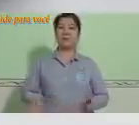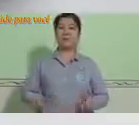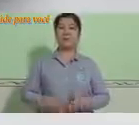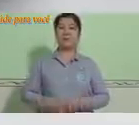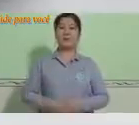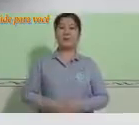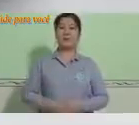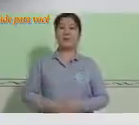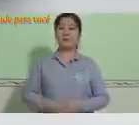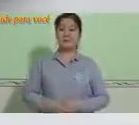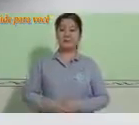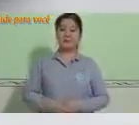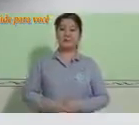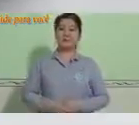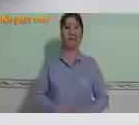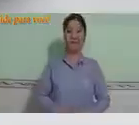ARTIRDADLEITEMATERNOTAMBA acento agudo